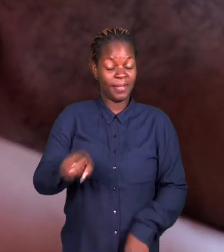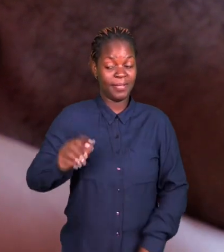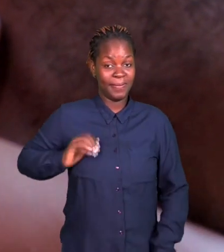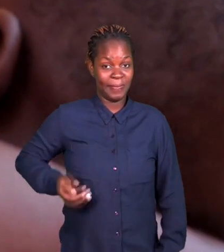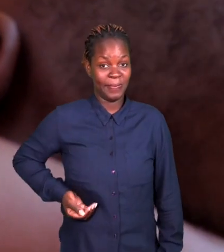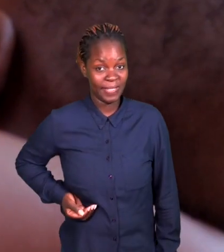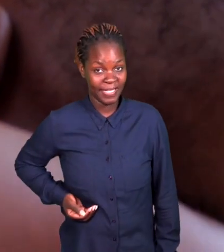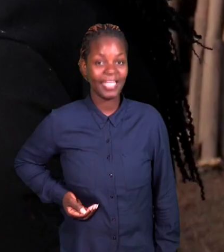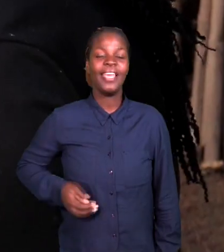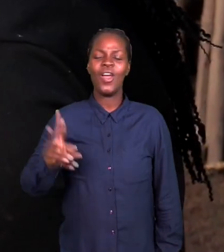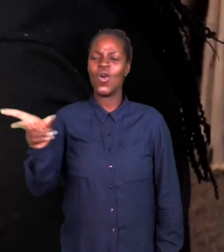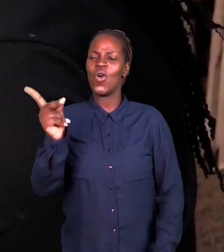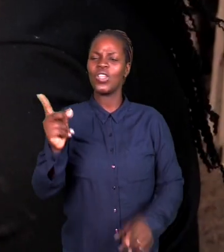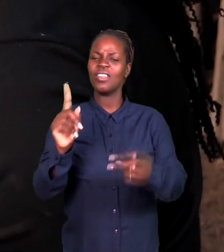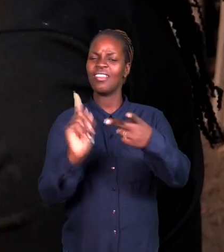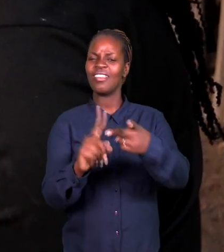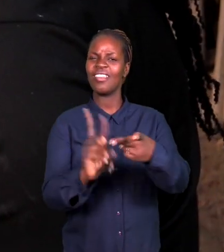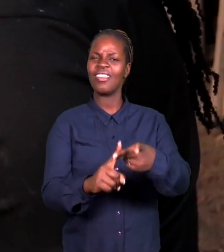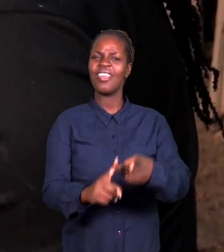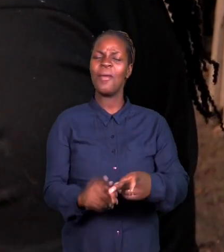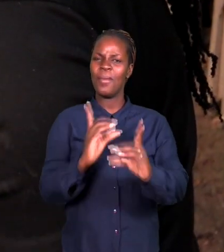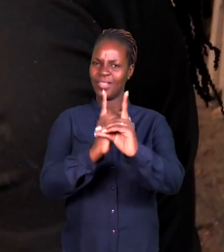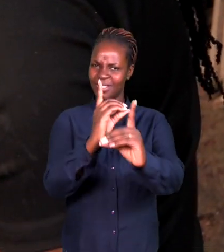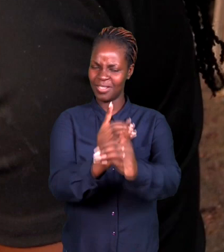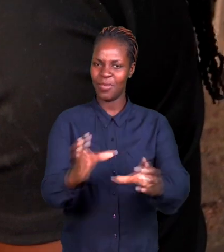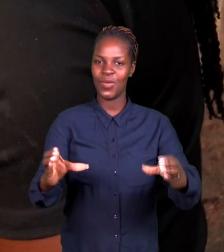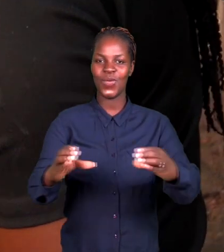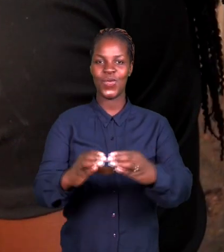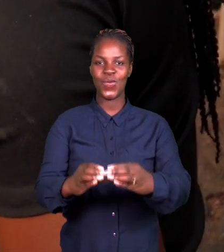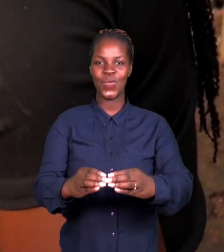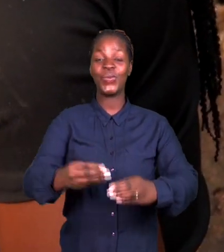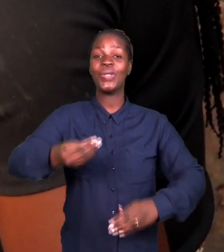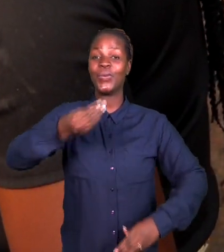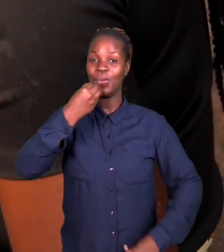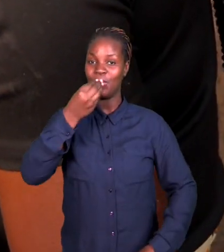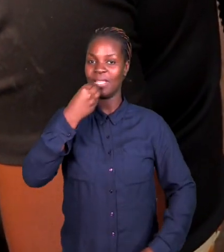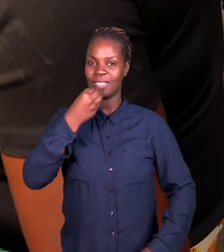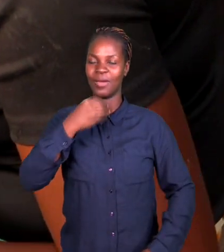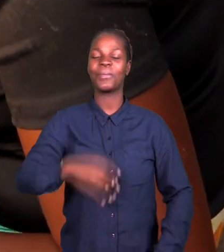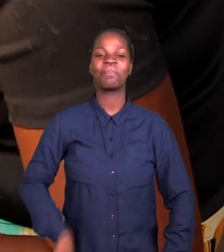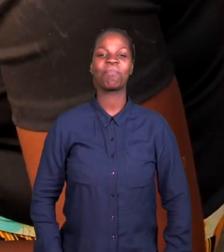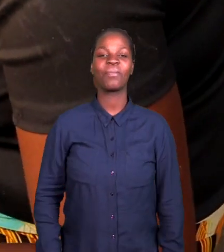Tal como Felizmina, Estefânia também se juntou ao grupo de nutrição na sua comunidade.